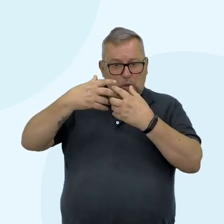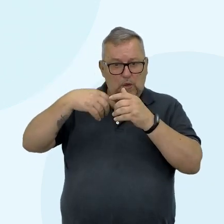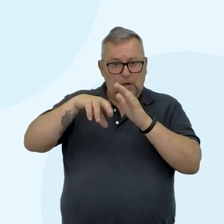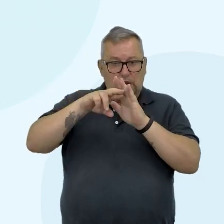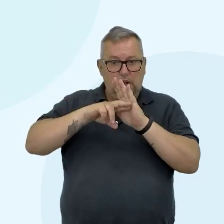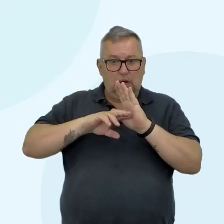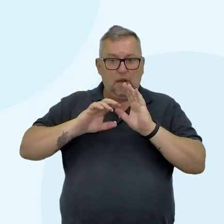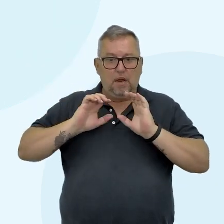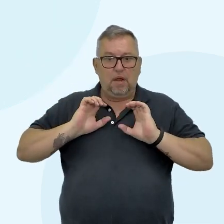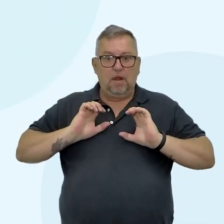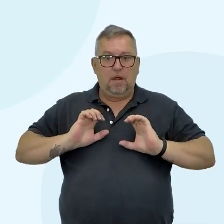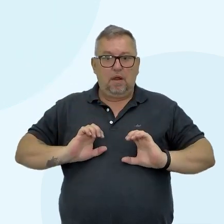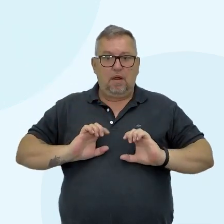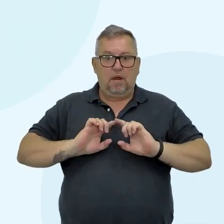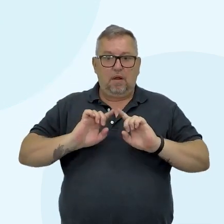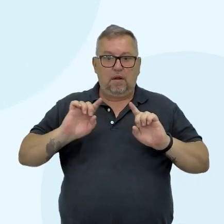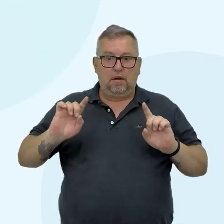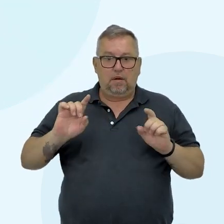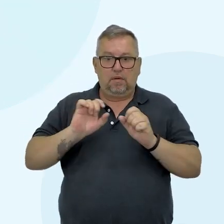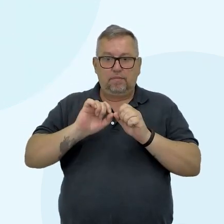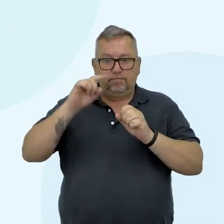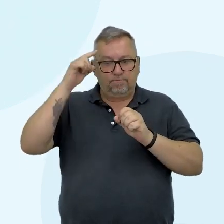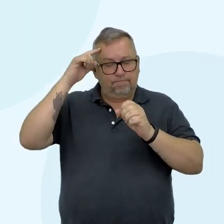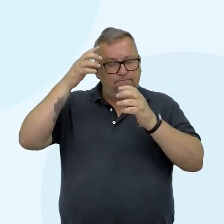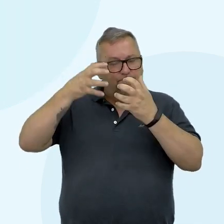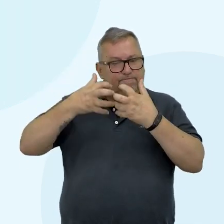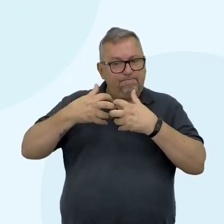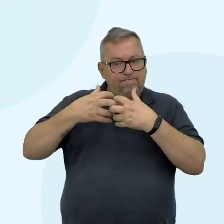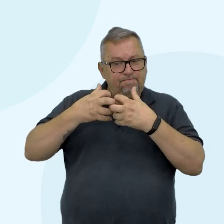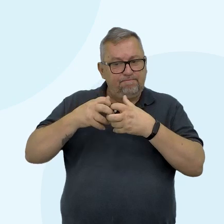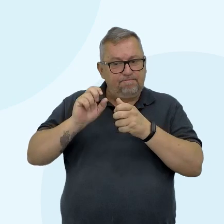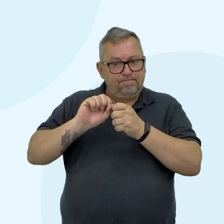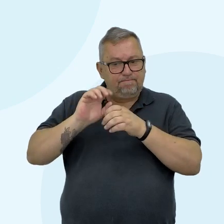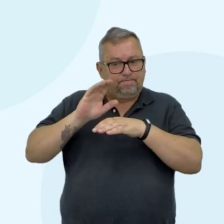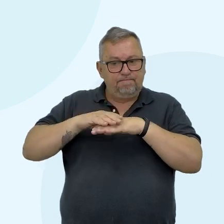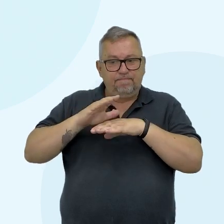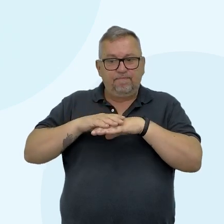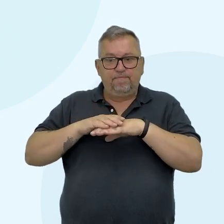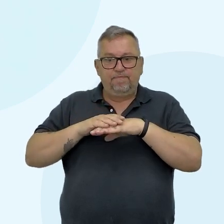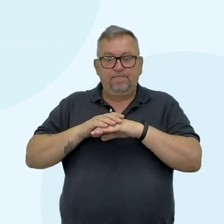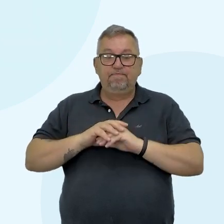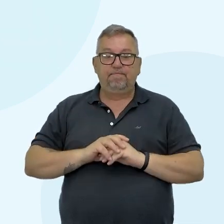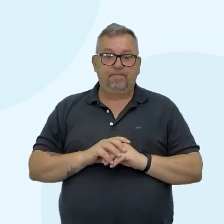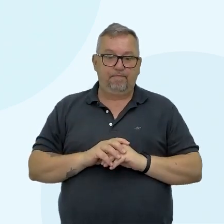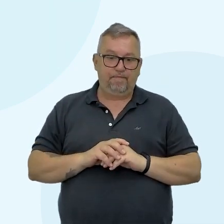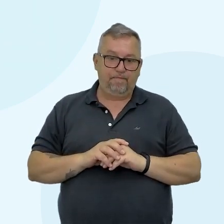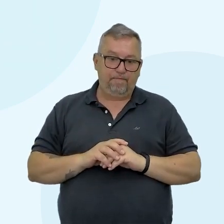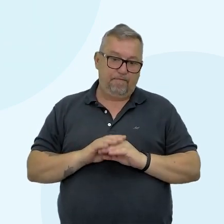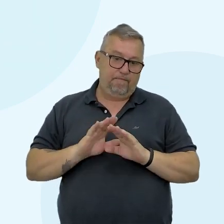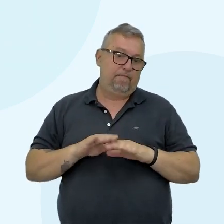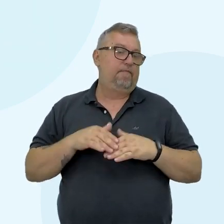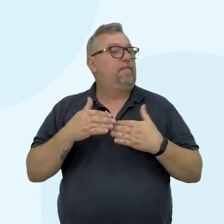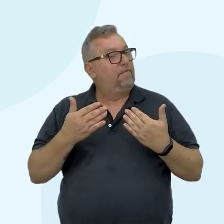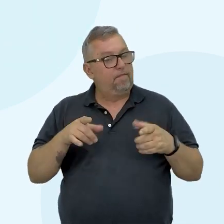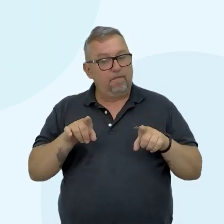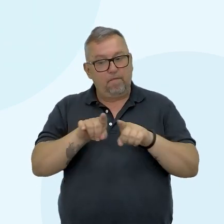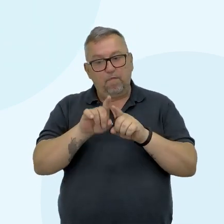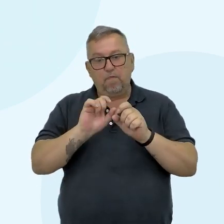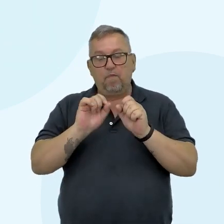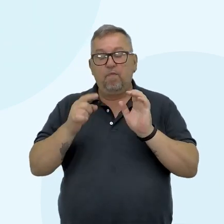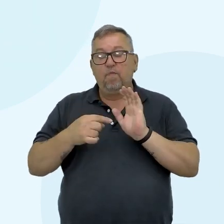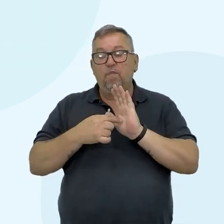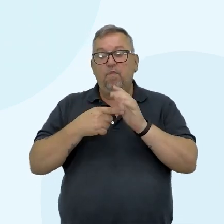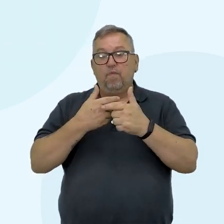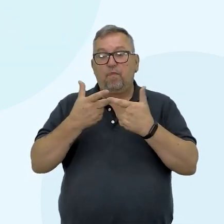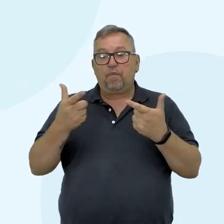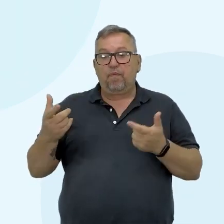regras da ação ética, enquanto reflexão sobre os atos. Então, pessoal, eu vou ressaltar uma das dimensões